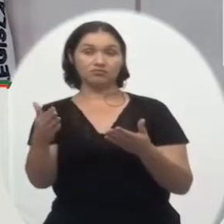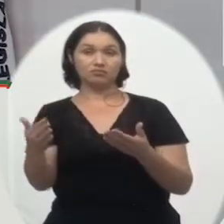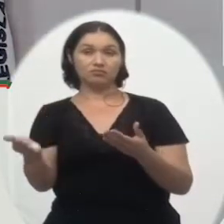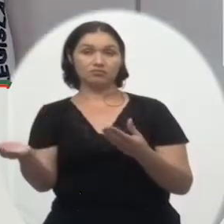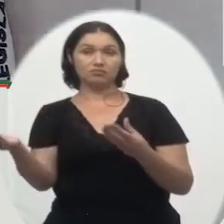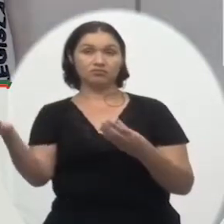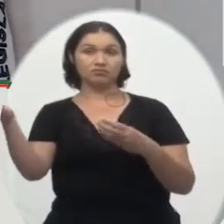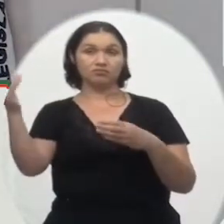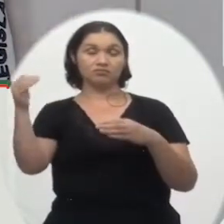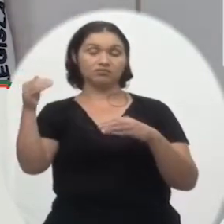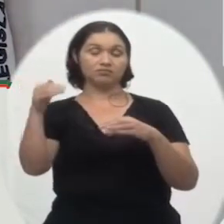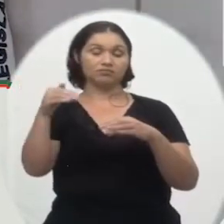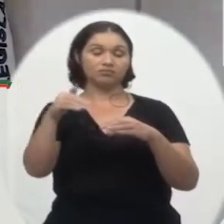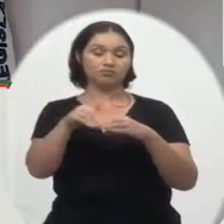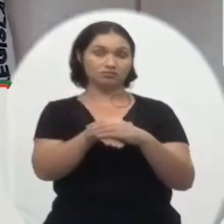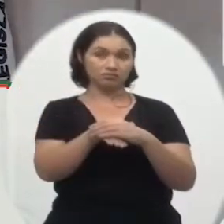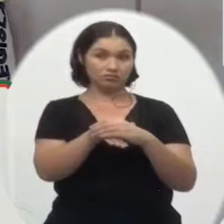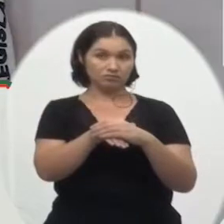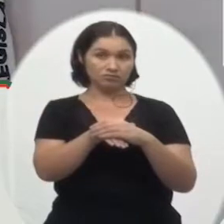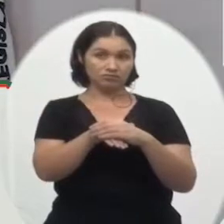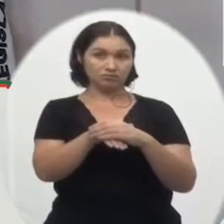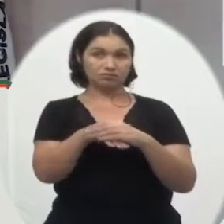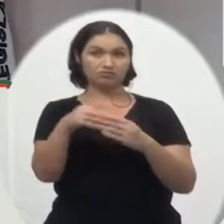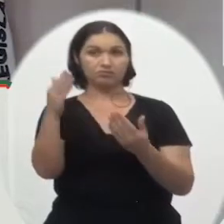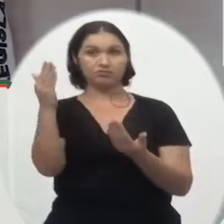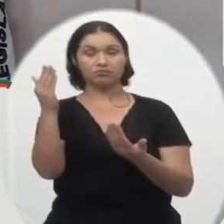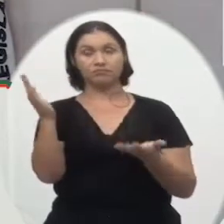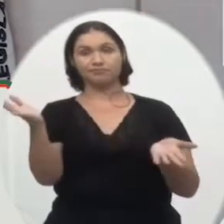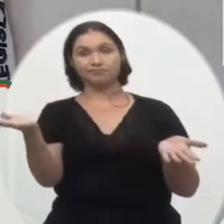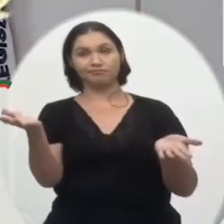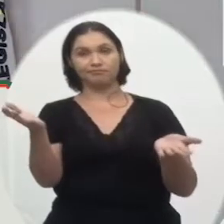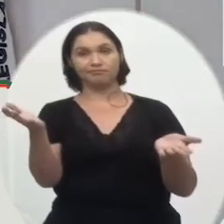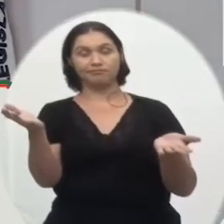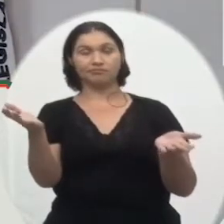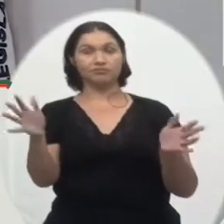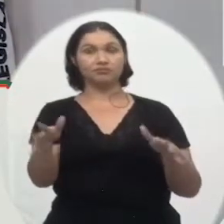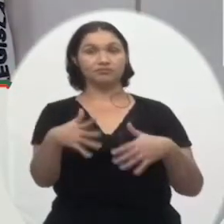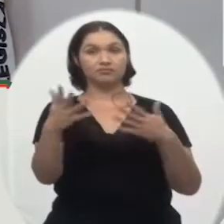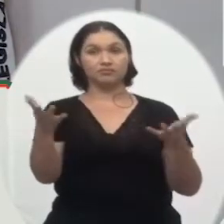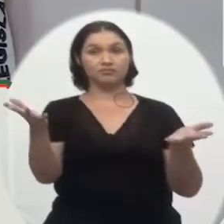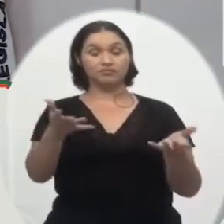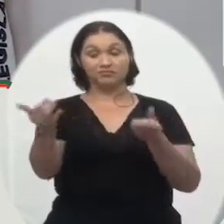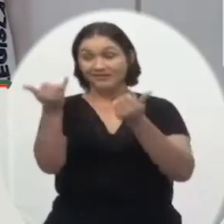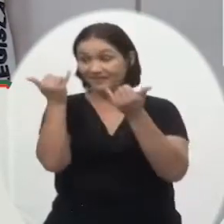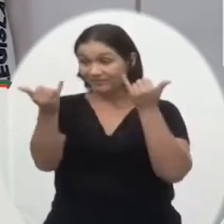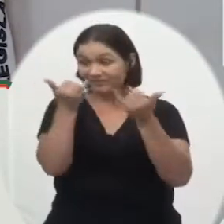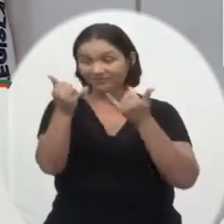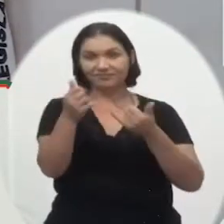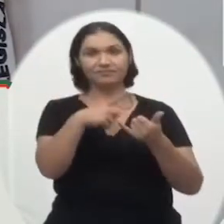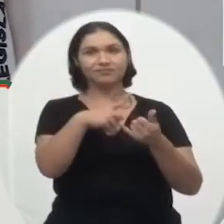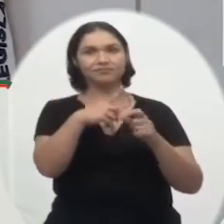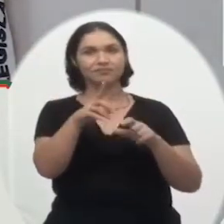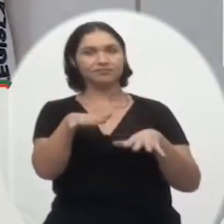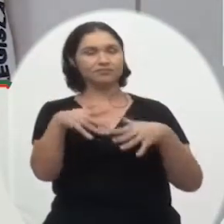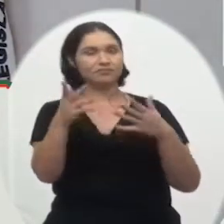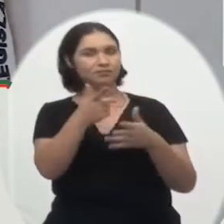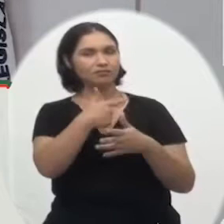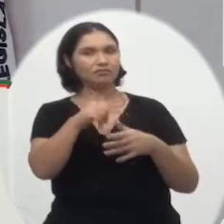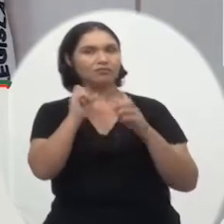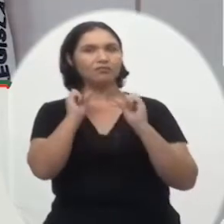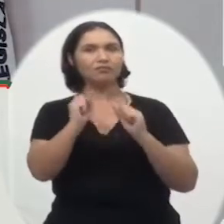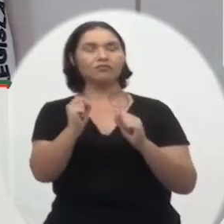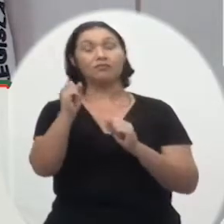desarquivada, foi buscado todas as informações para que a gente pudesse estar fortalecendo ainda mais